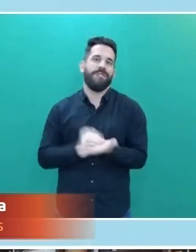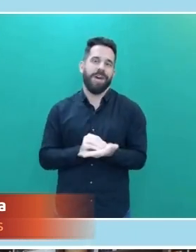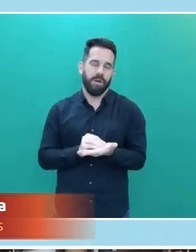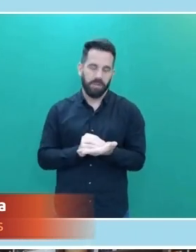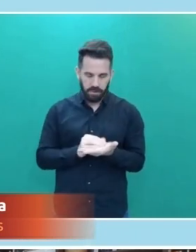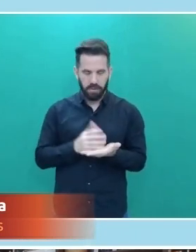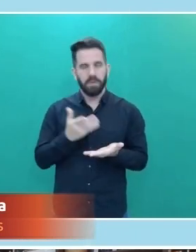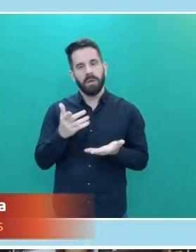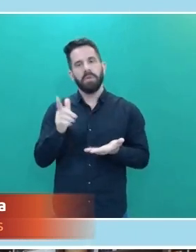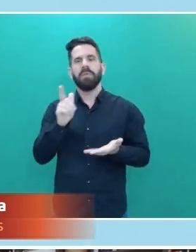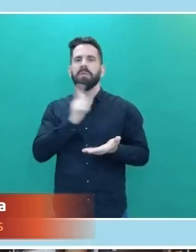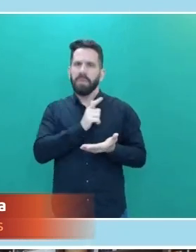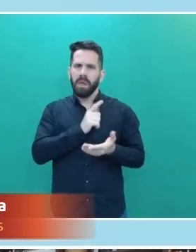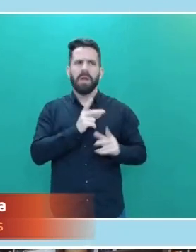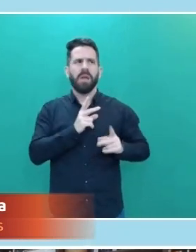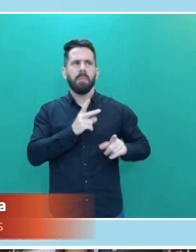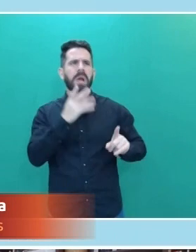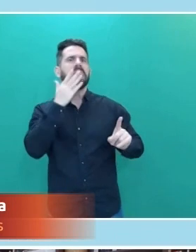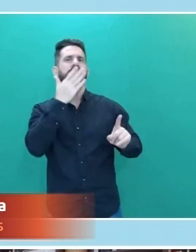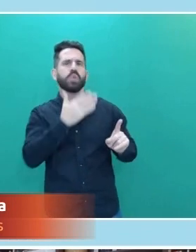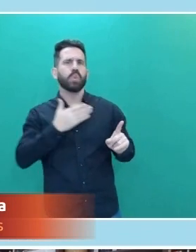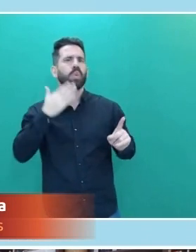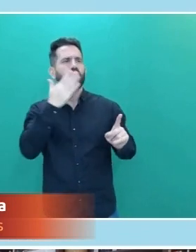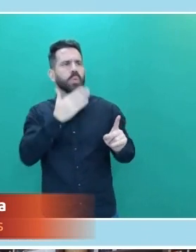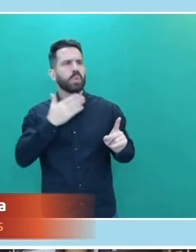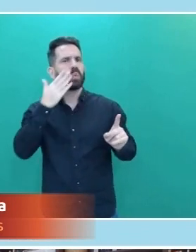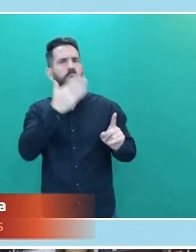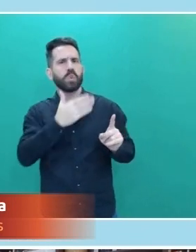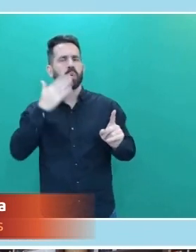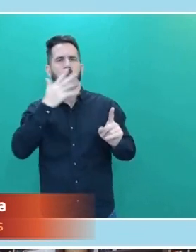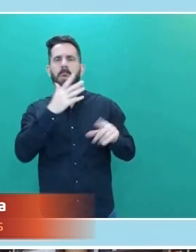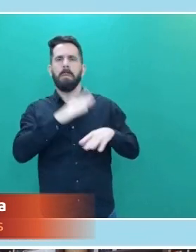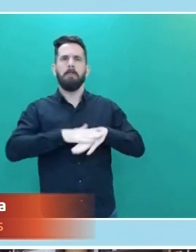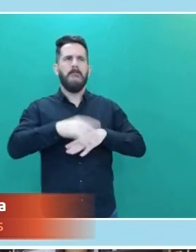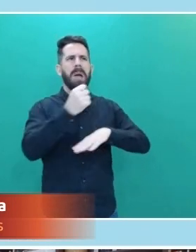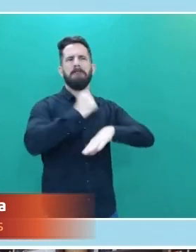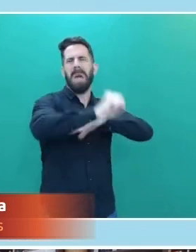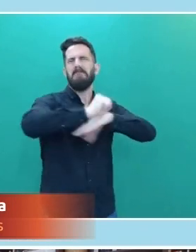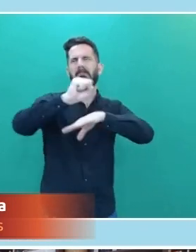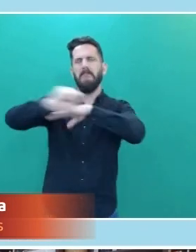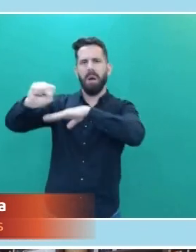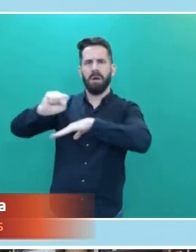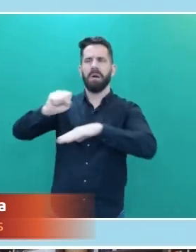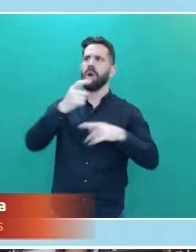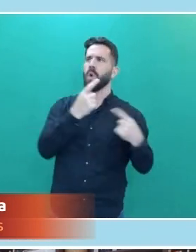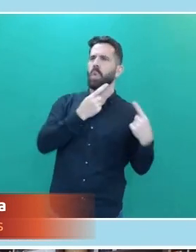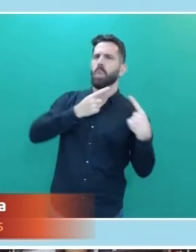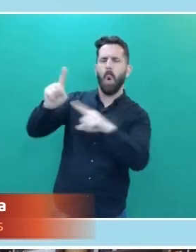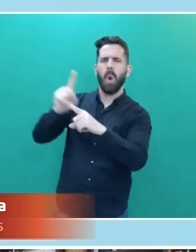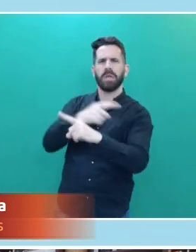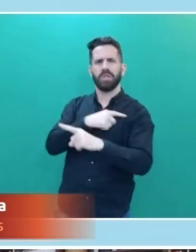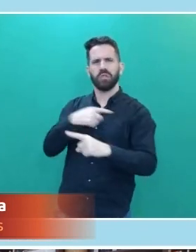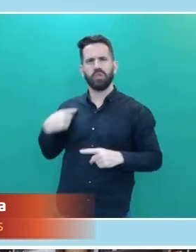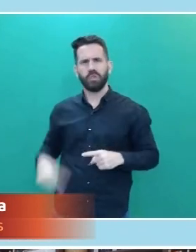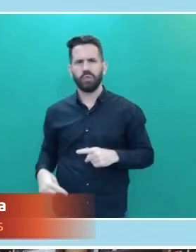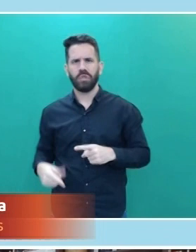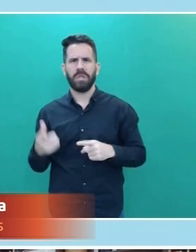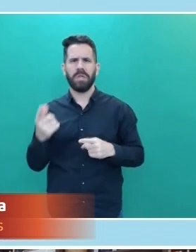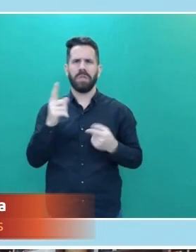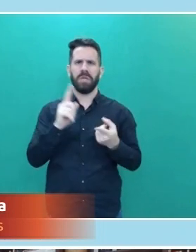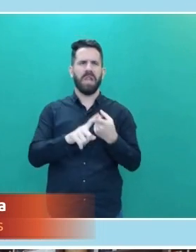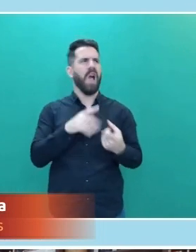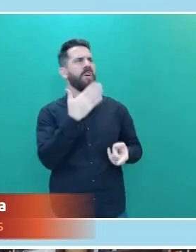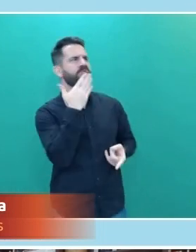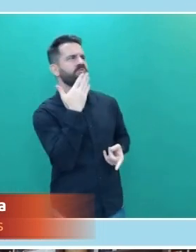dessa retórica absurdamente agressiva contra a China, a favor dos interesses norte-americanos, que não